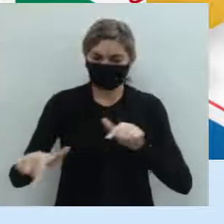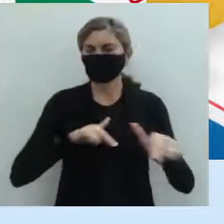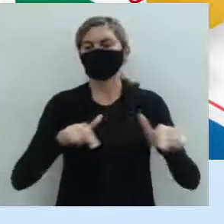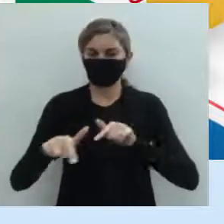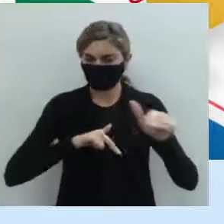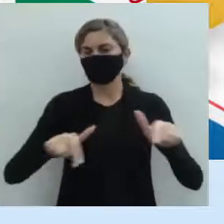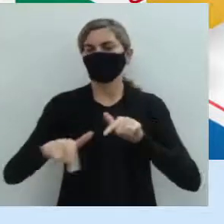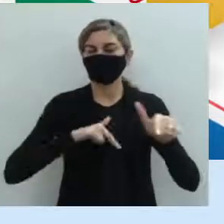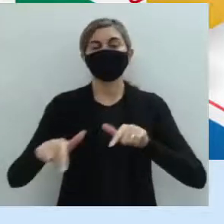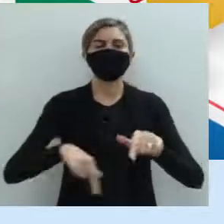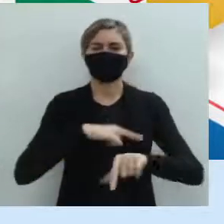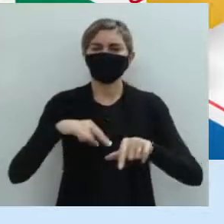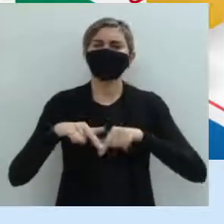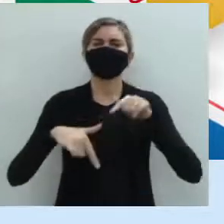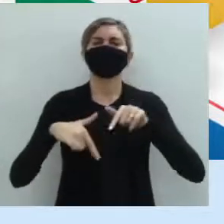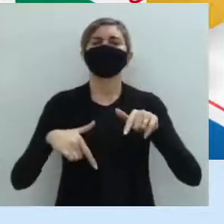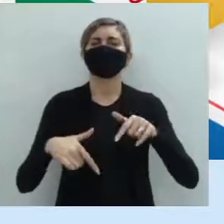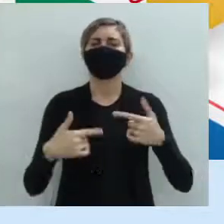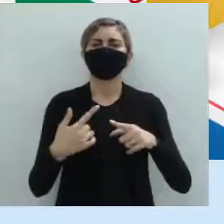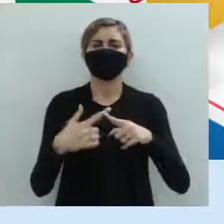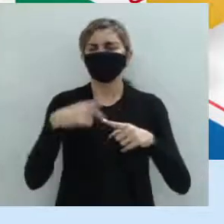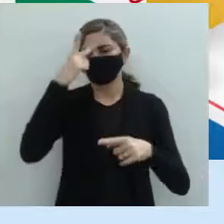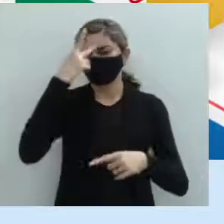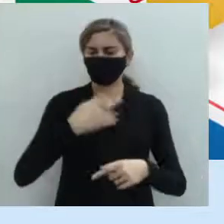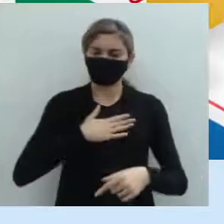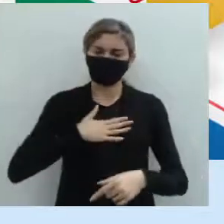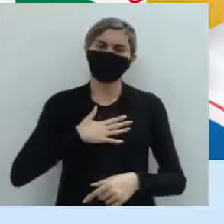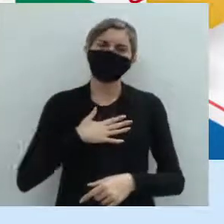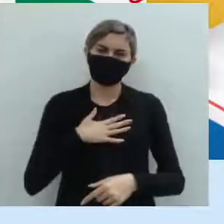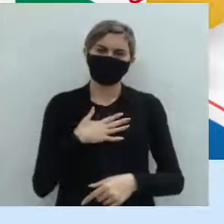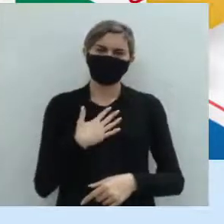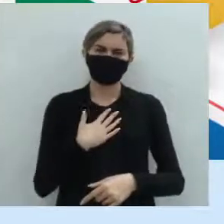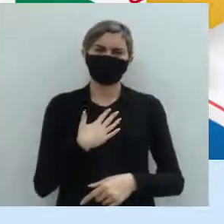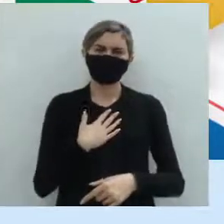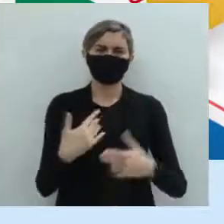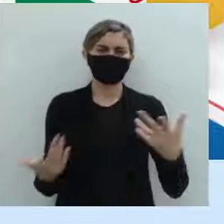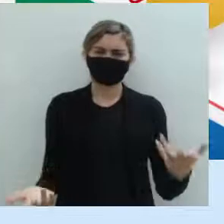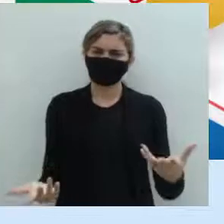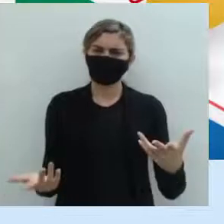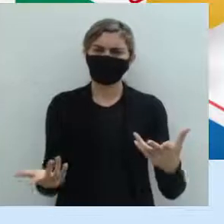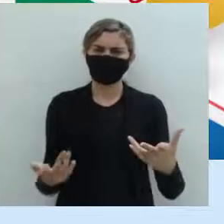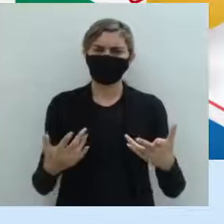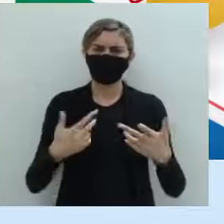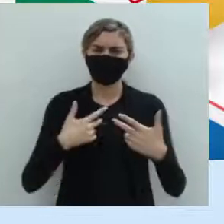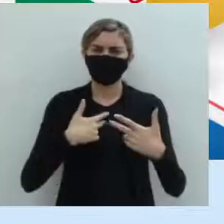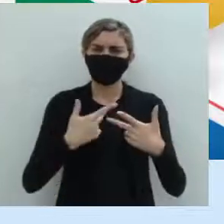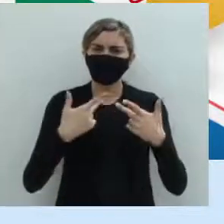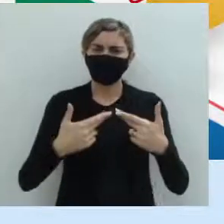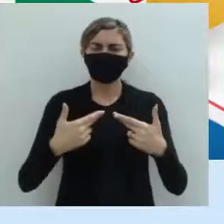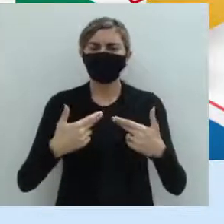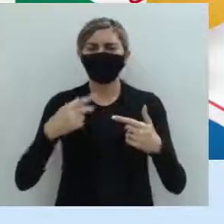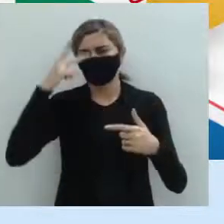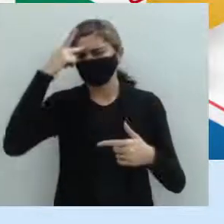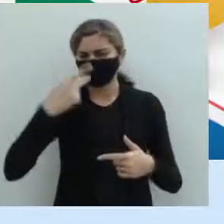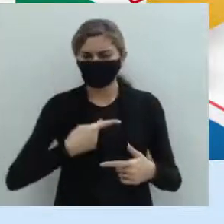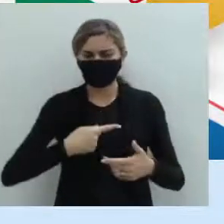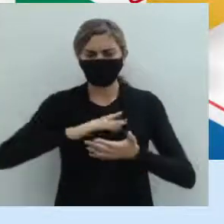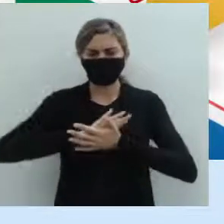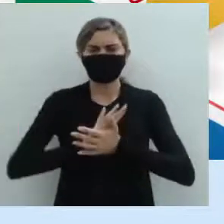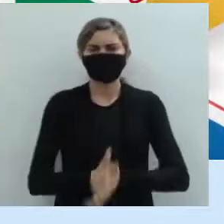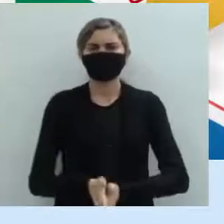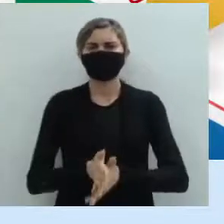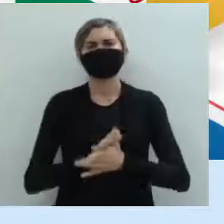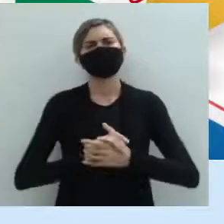ele está sendo pressionado e pressionado a trabalhar por ele mesmo, por ela mesma. Então ele vai ser agressor e vítima ao mesmo tempo. Eu